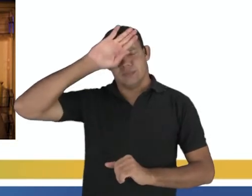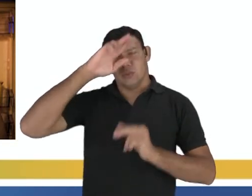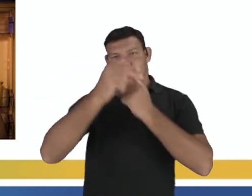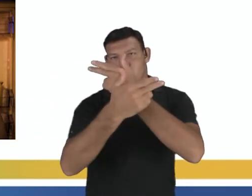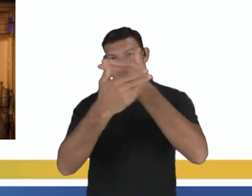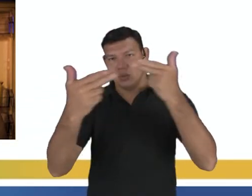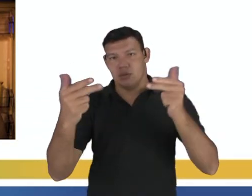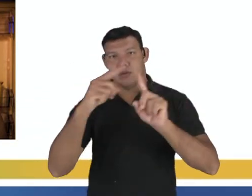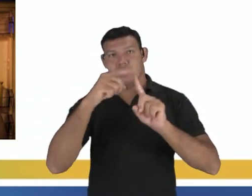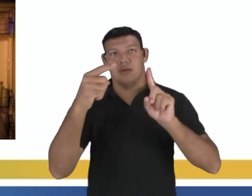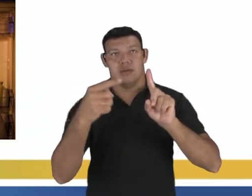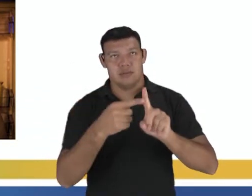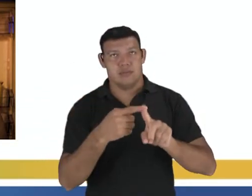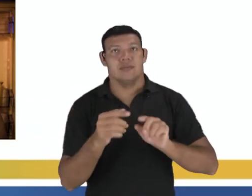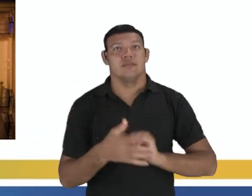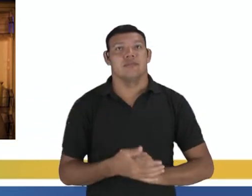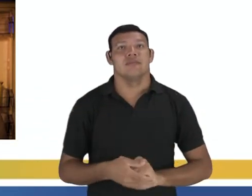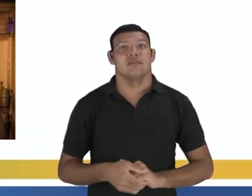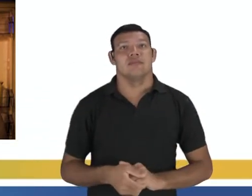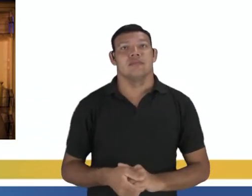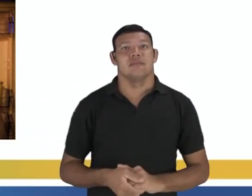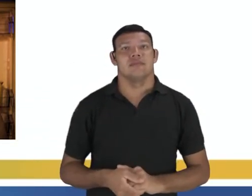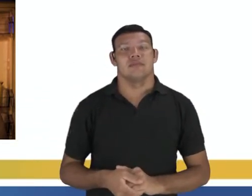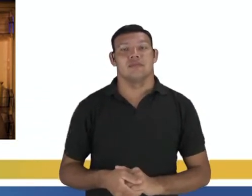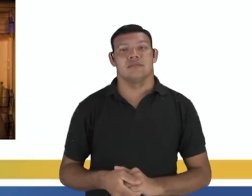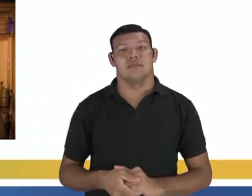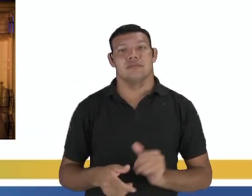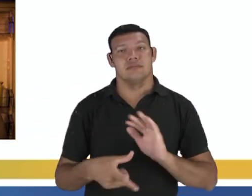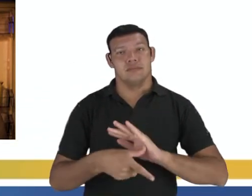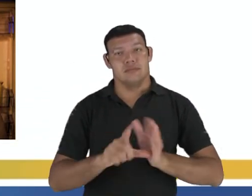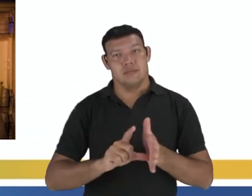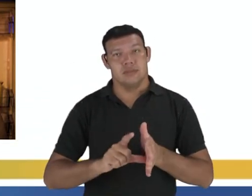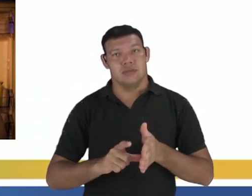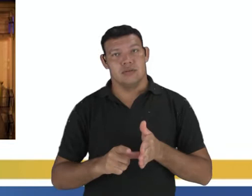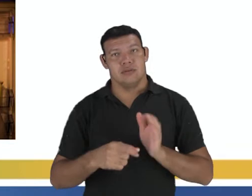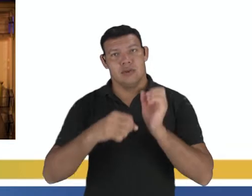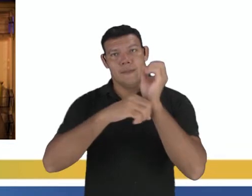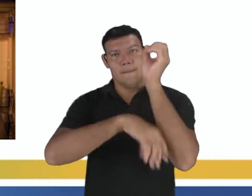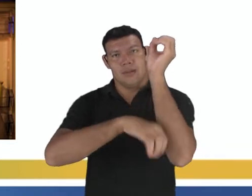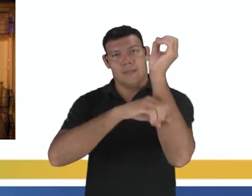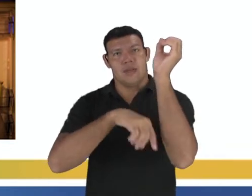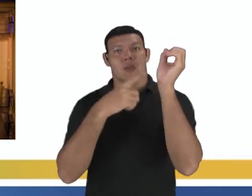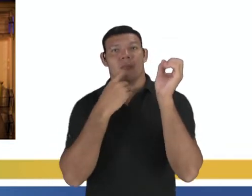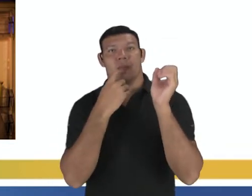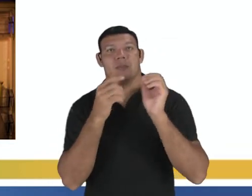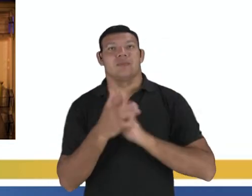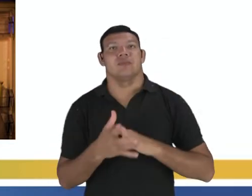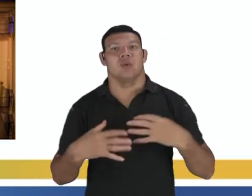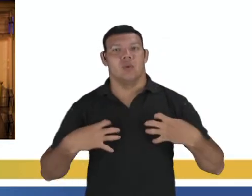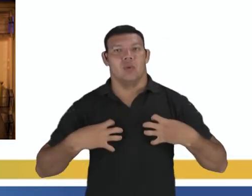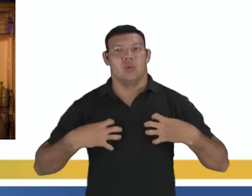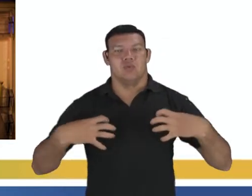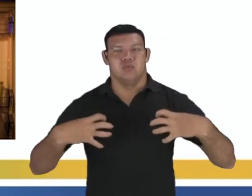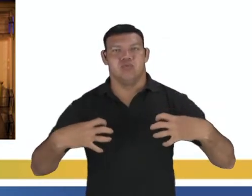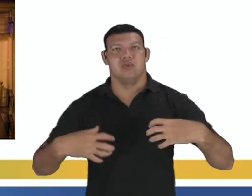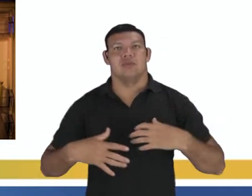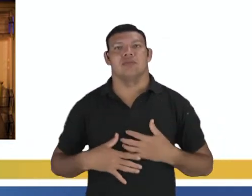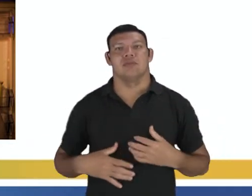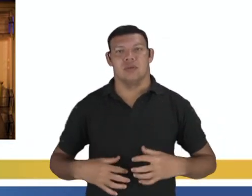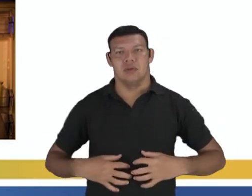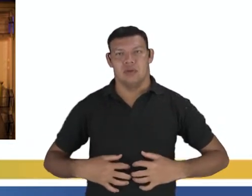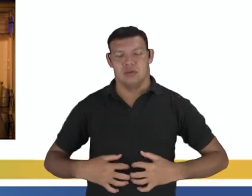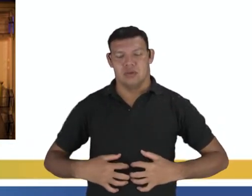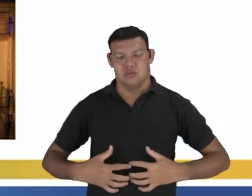gravidez os sinais de gravidez costumam ser atraso da menstruação aumento do volume dos seios aumento do volume